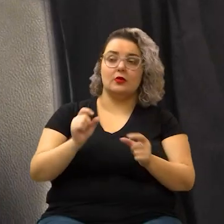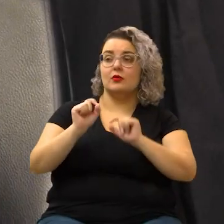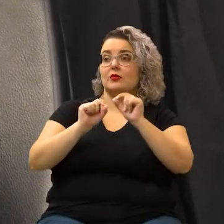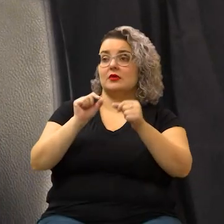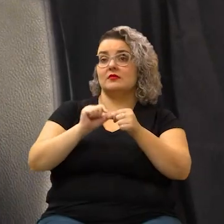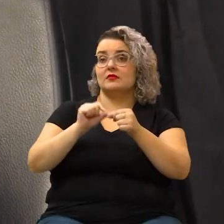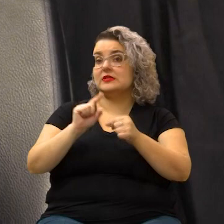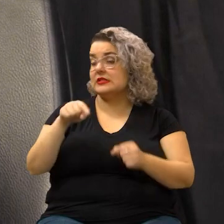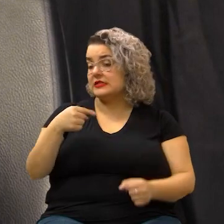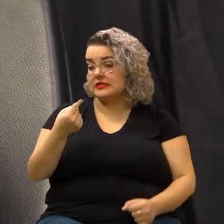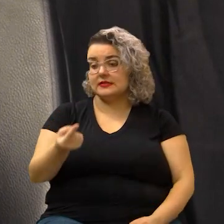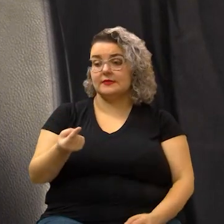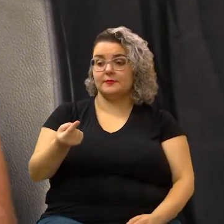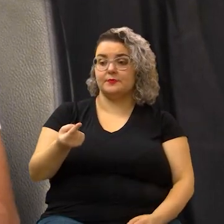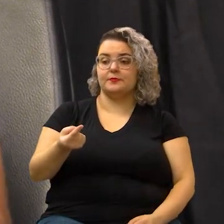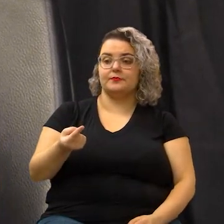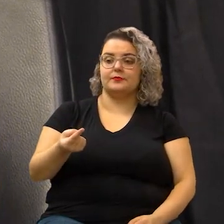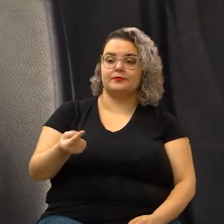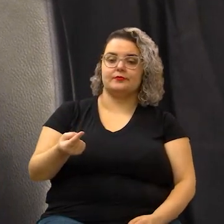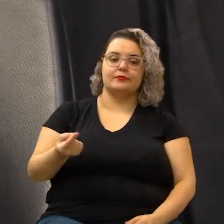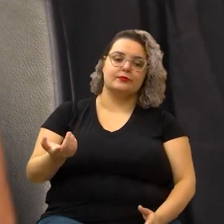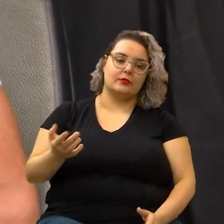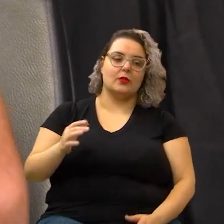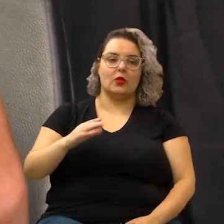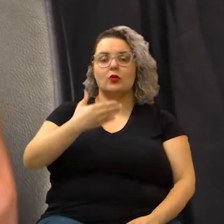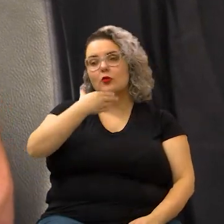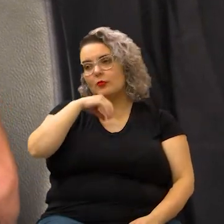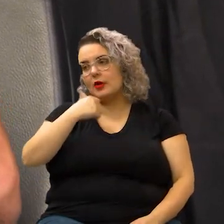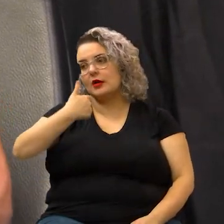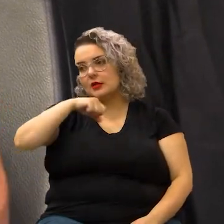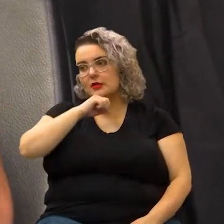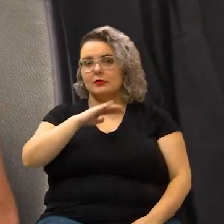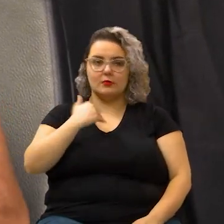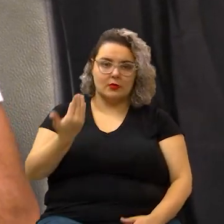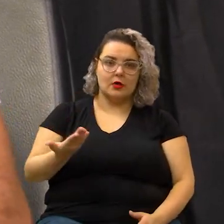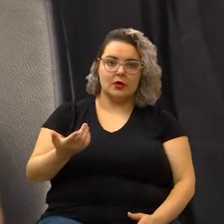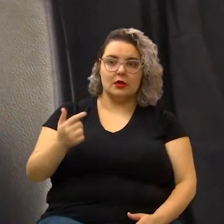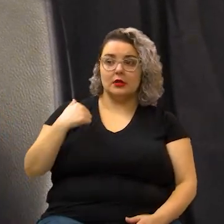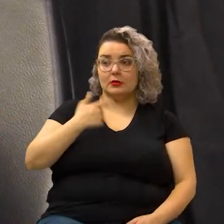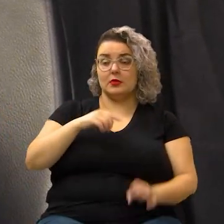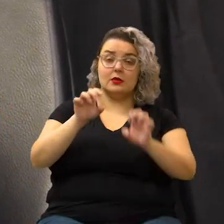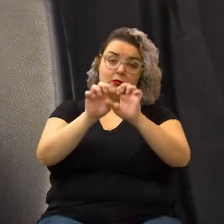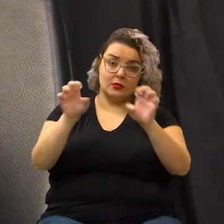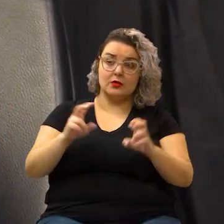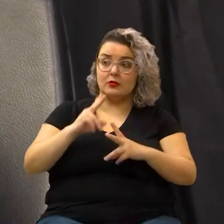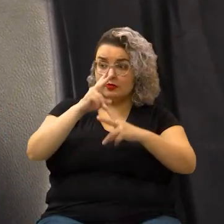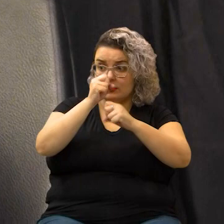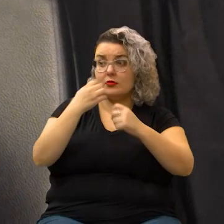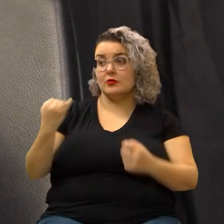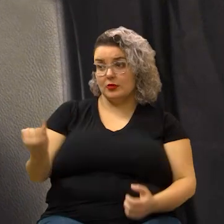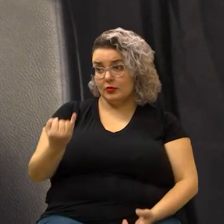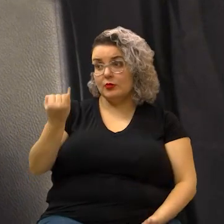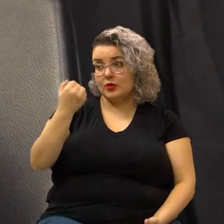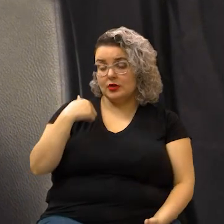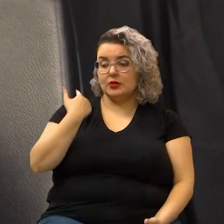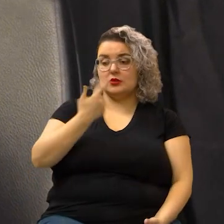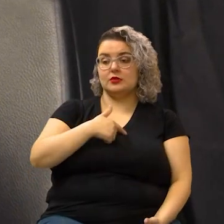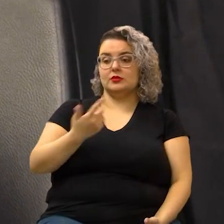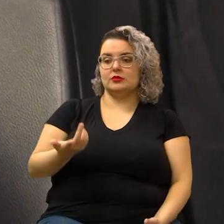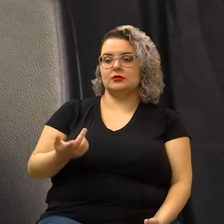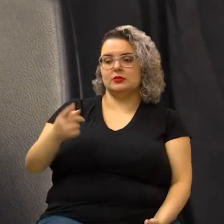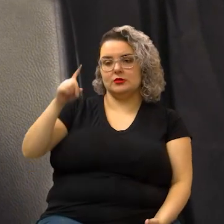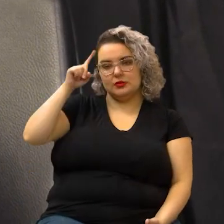né, do que fazer depois das percas, assim, familiares, tal, do pai e da mãe, que são pra gente uma estrutura muito forte e